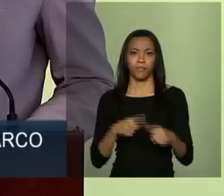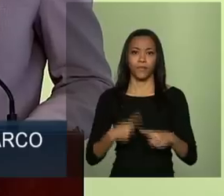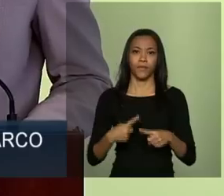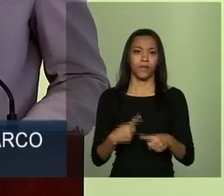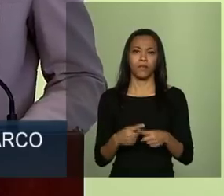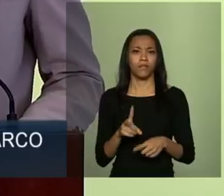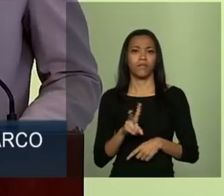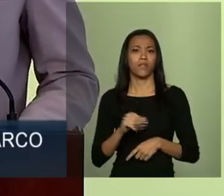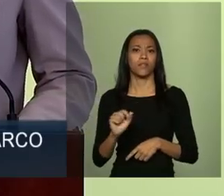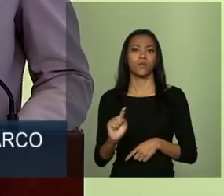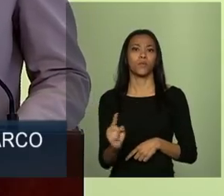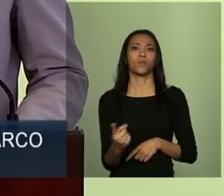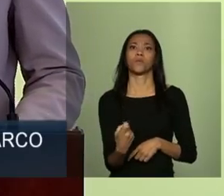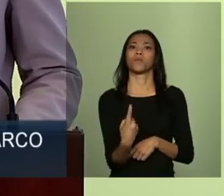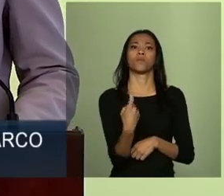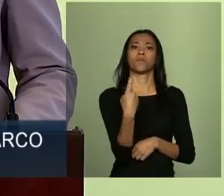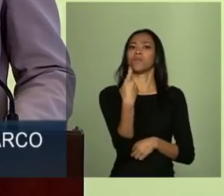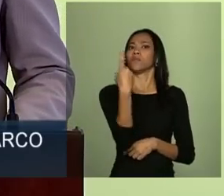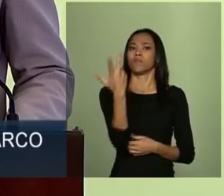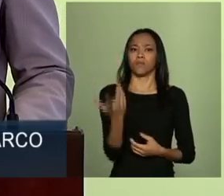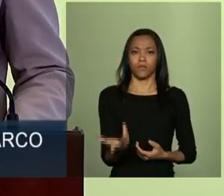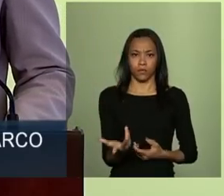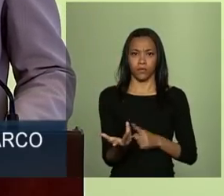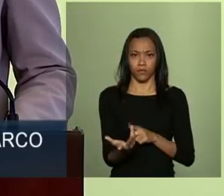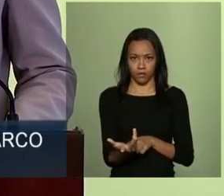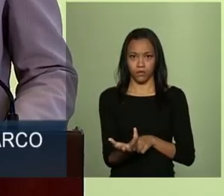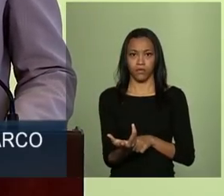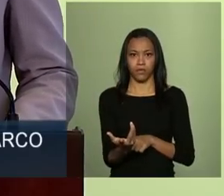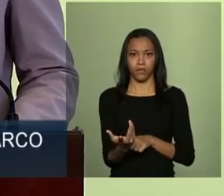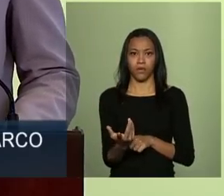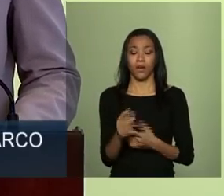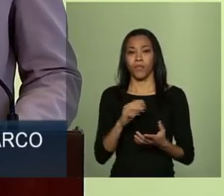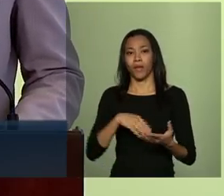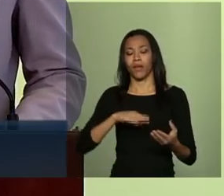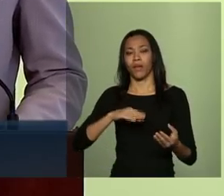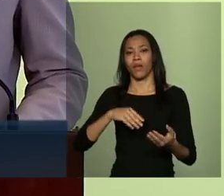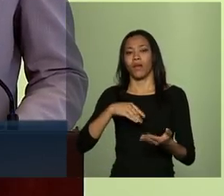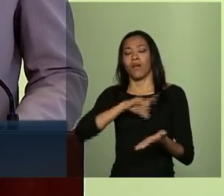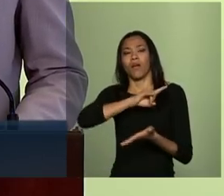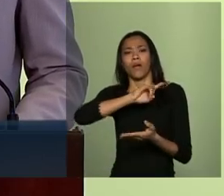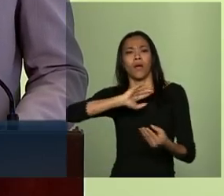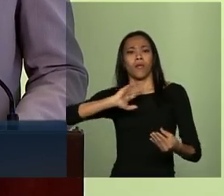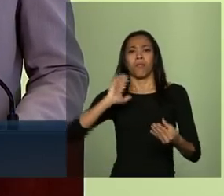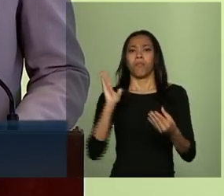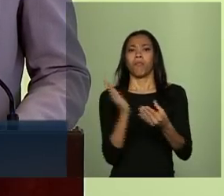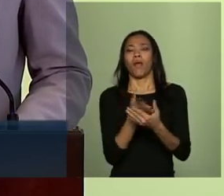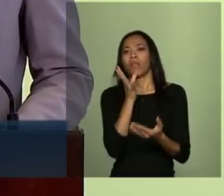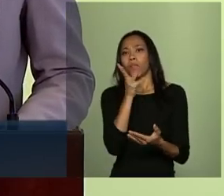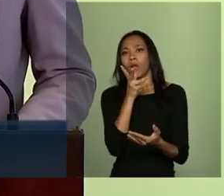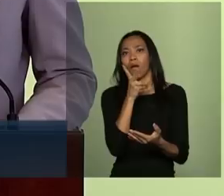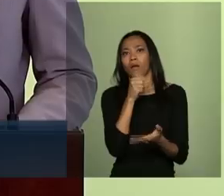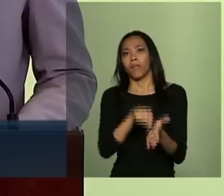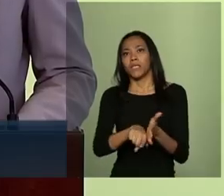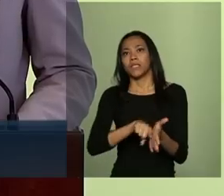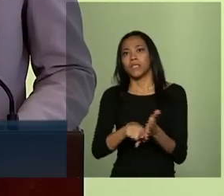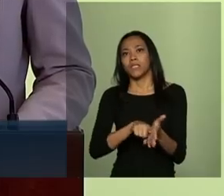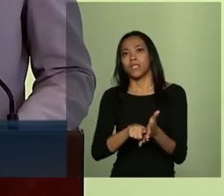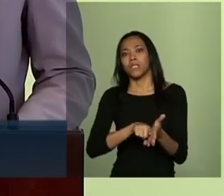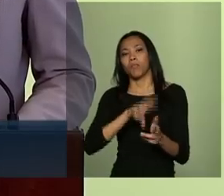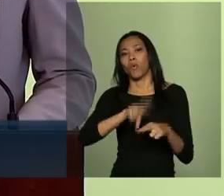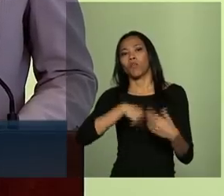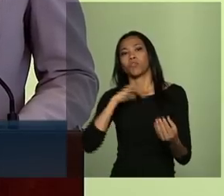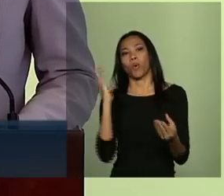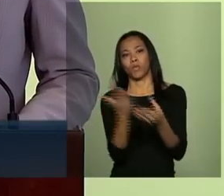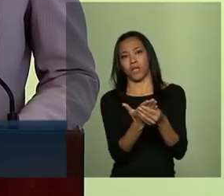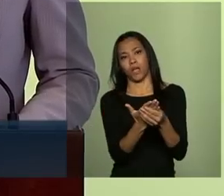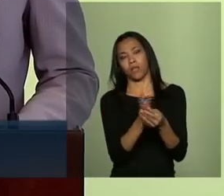não será o único ato no sentido de desburocratizar a pesquisa em